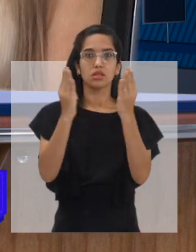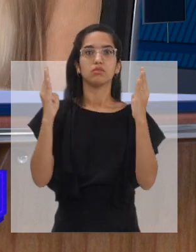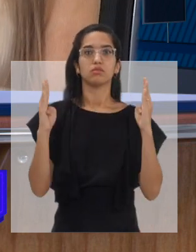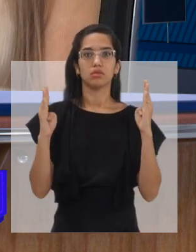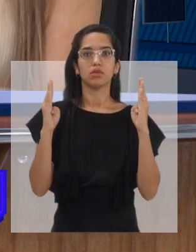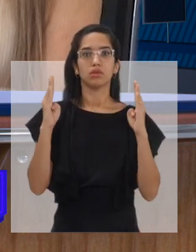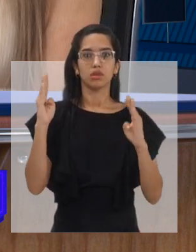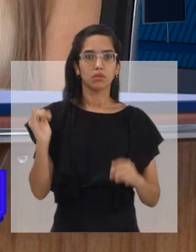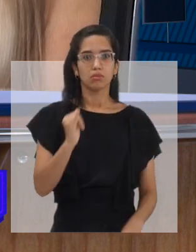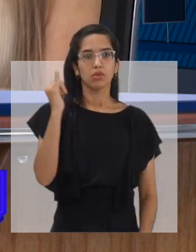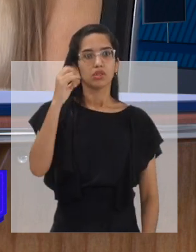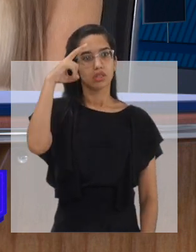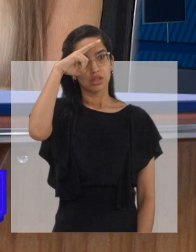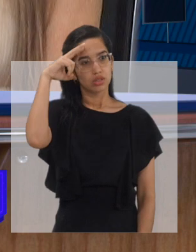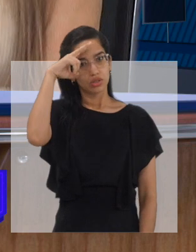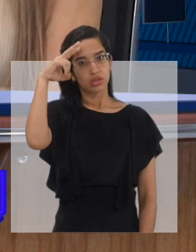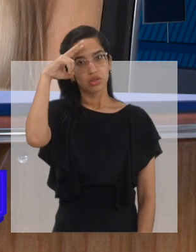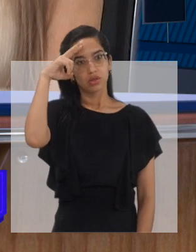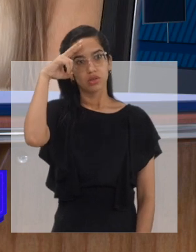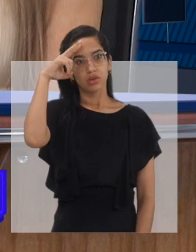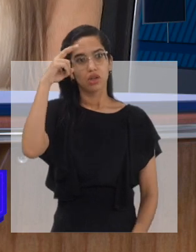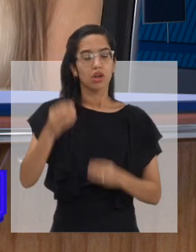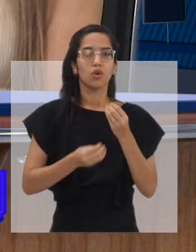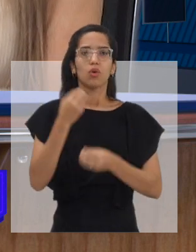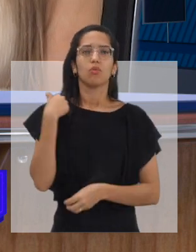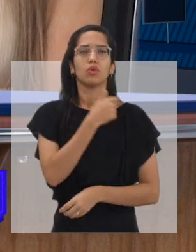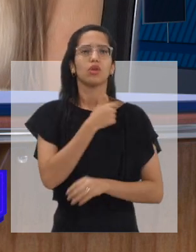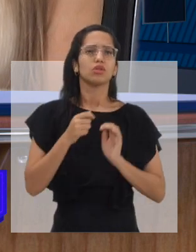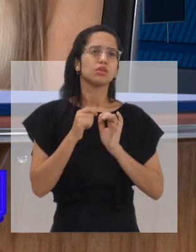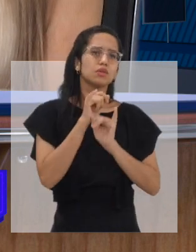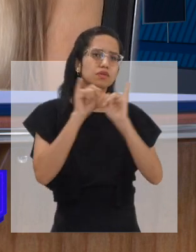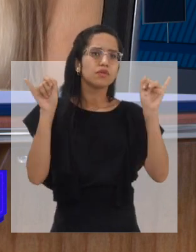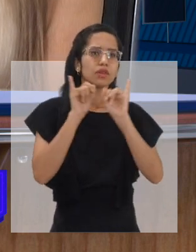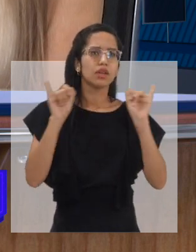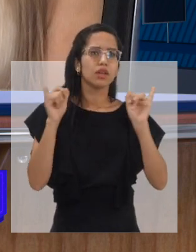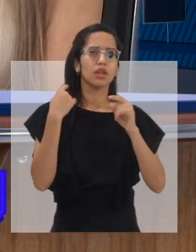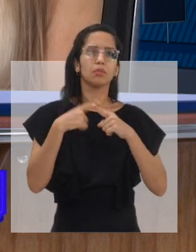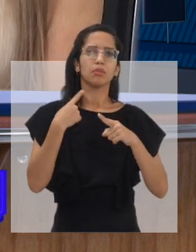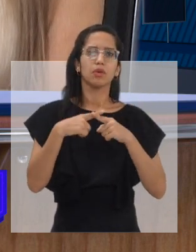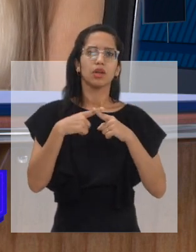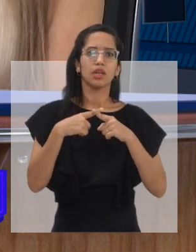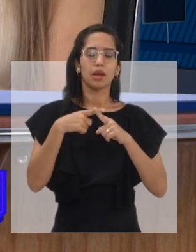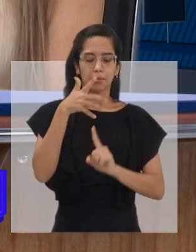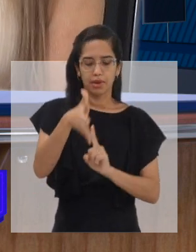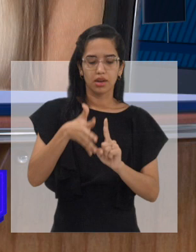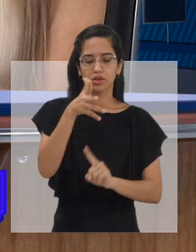históricas. E o que é que você poderia falar para a gente a respeito dessas portas? Claro que a palestra vai ser do professor Fonseca